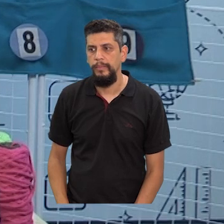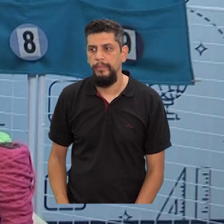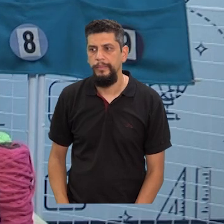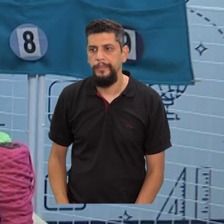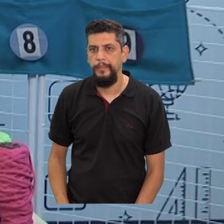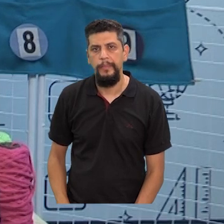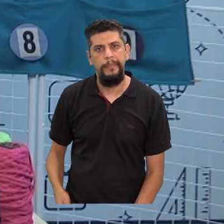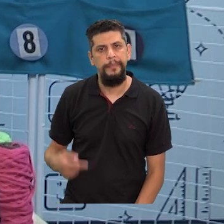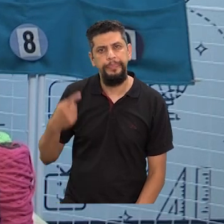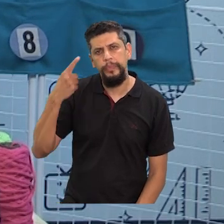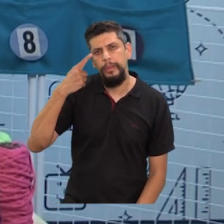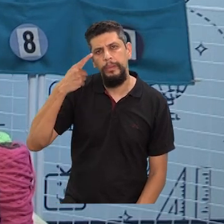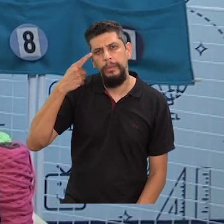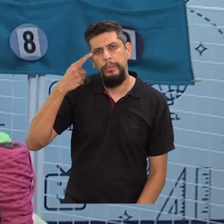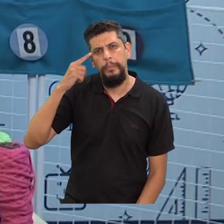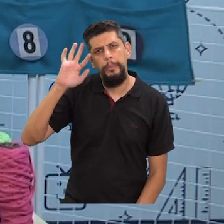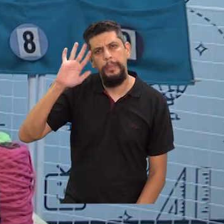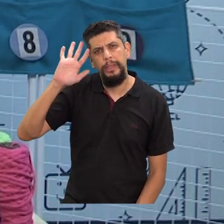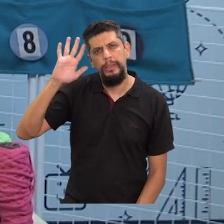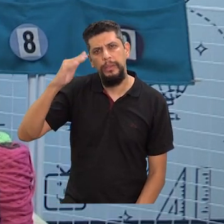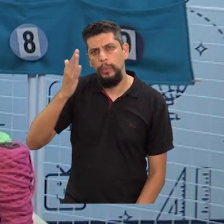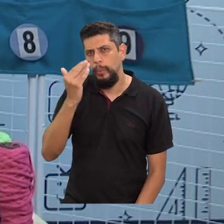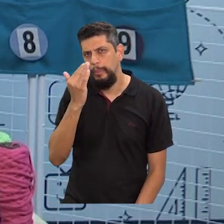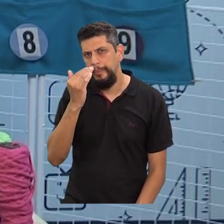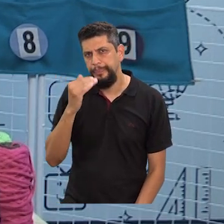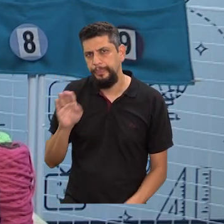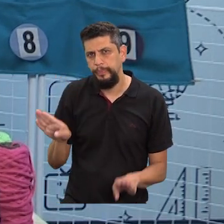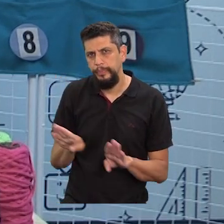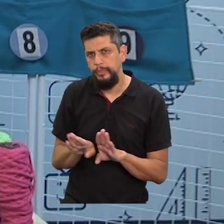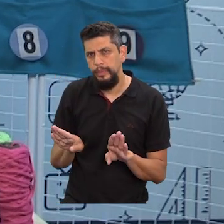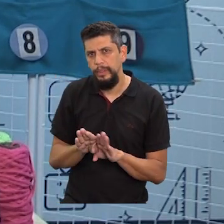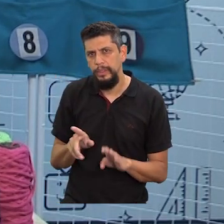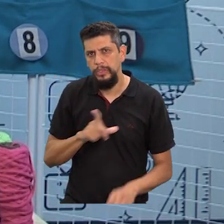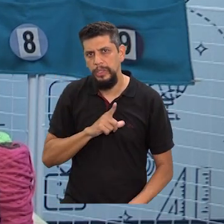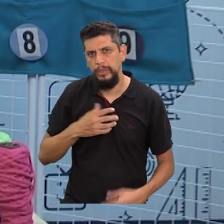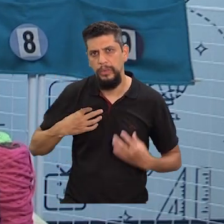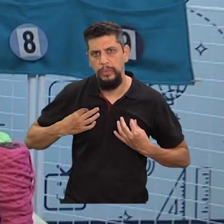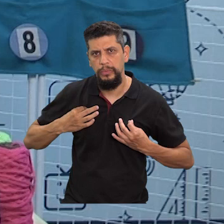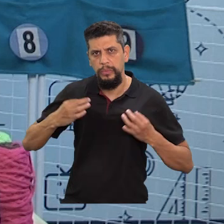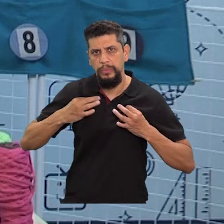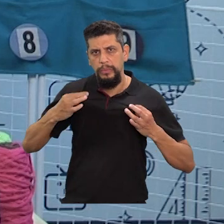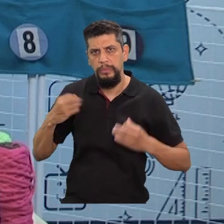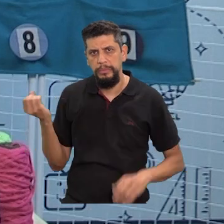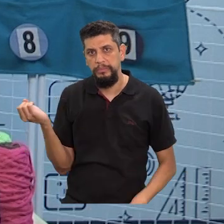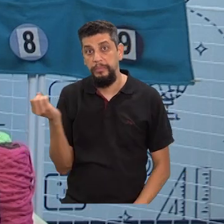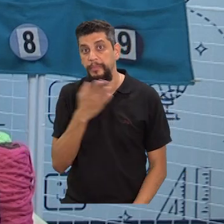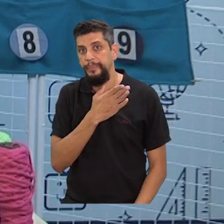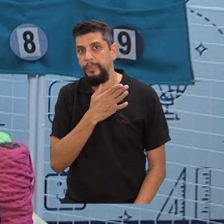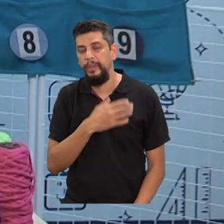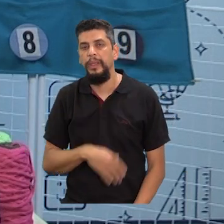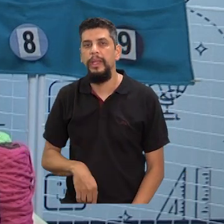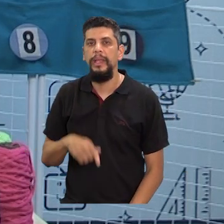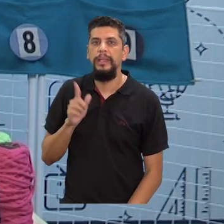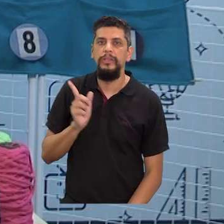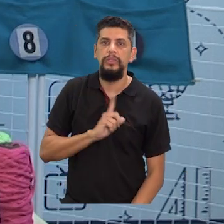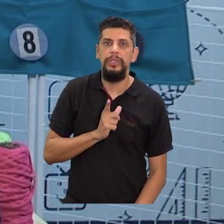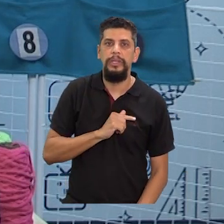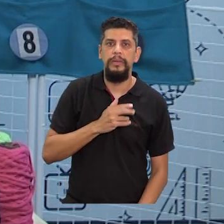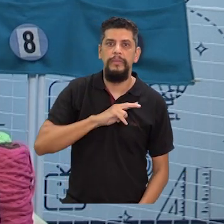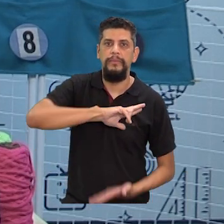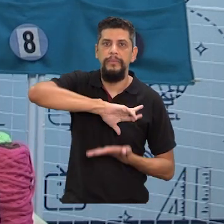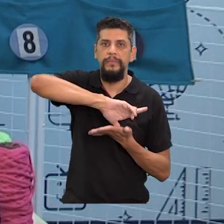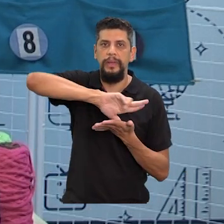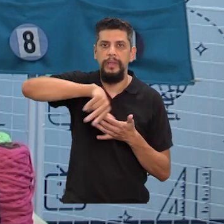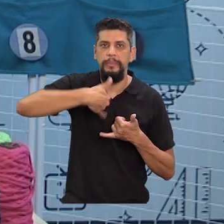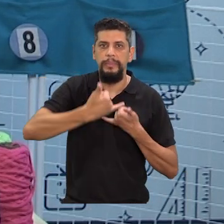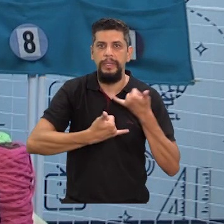necessidade de pensar e se preocupar com comida, não. E além disso, agora ela tinha roupas novas. E ela tinha